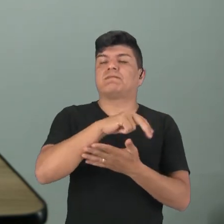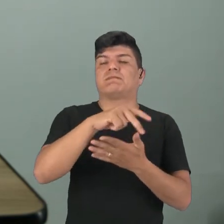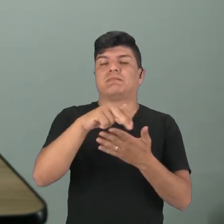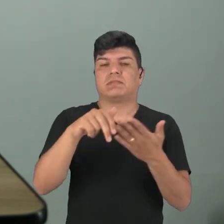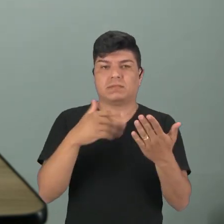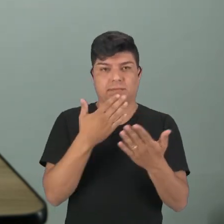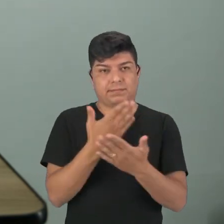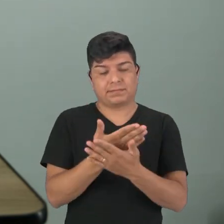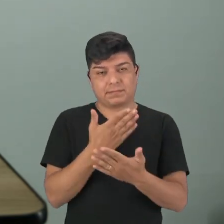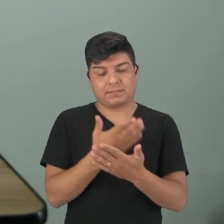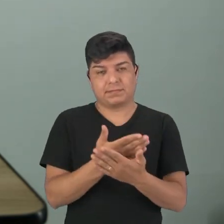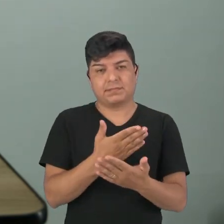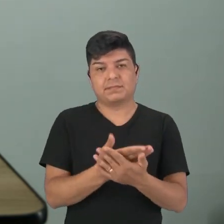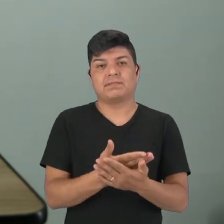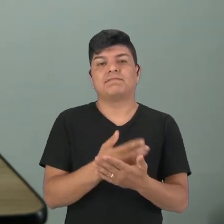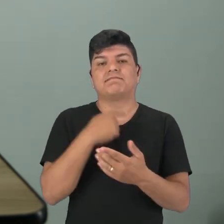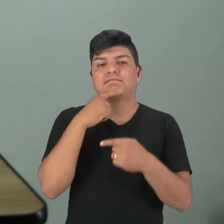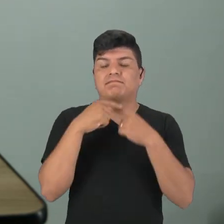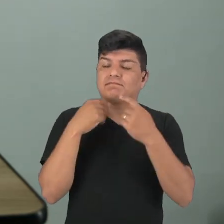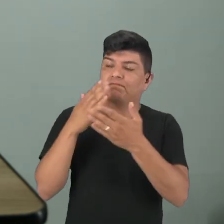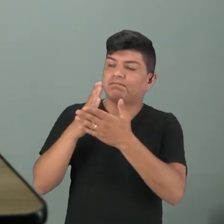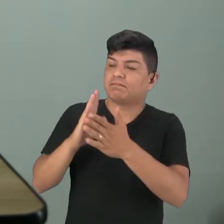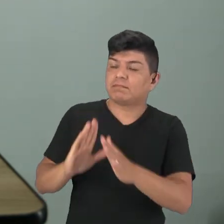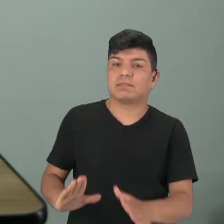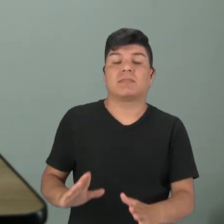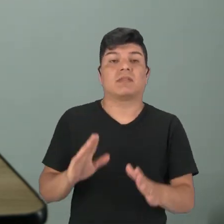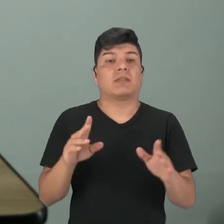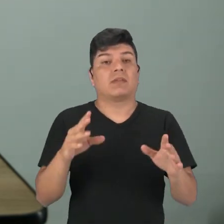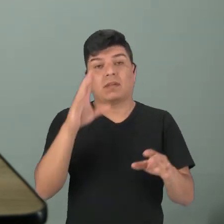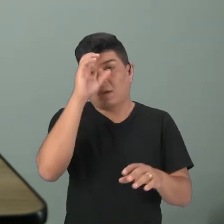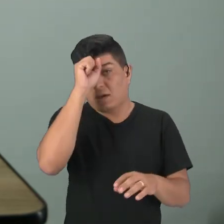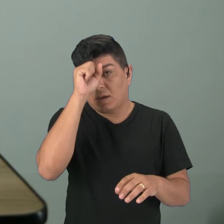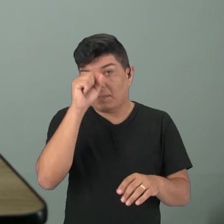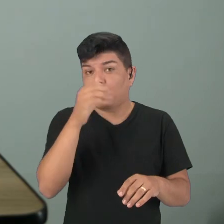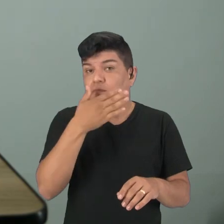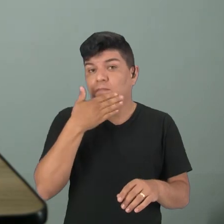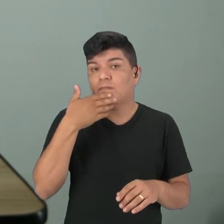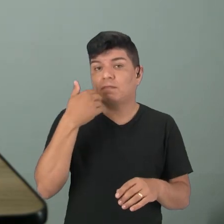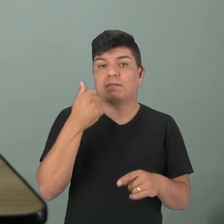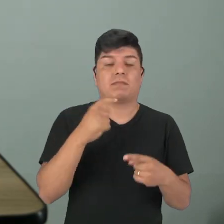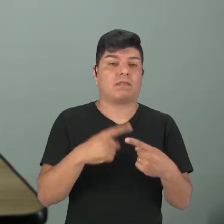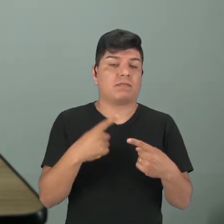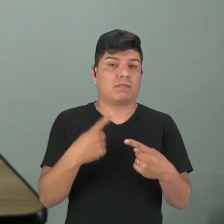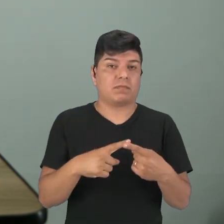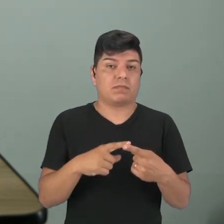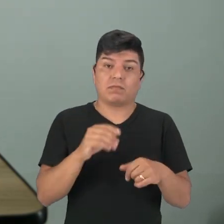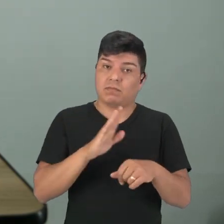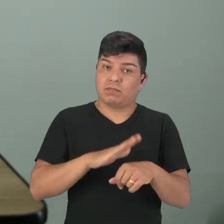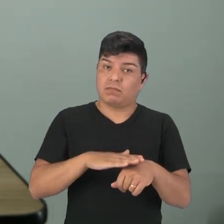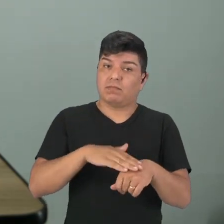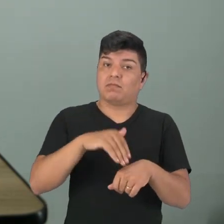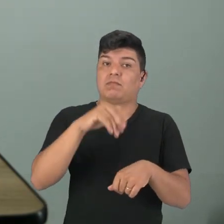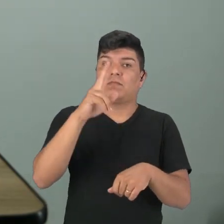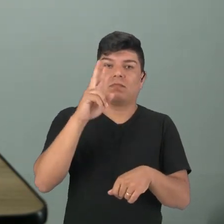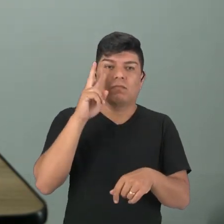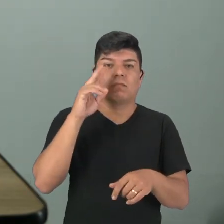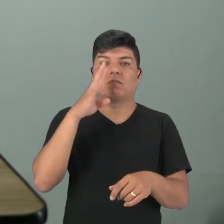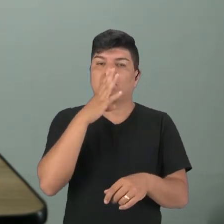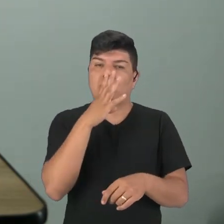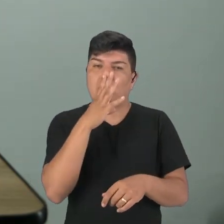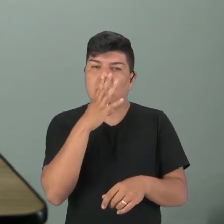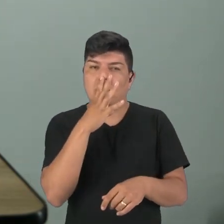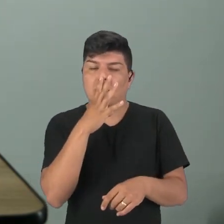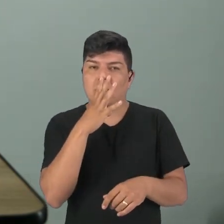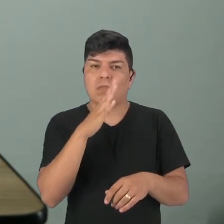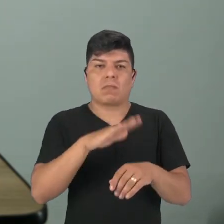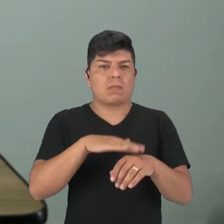quantas vezes você desejar, tirar suas dúvidas ou aprender um pouco melhor, porque você sabe, quanto mais você vê ou